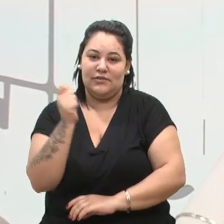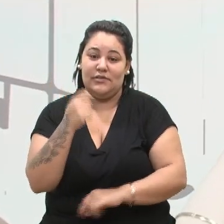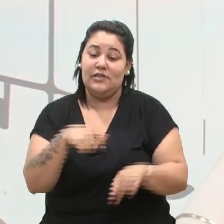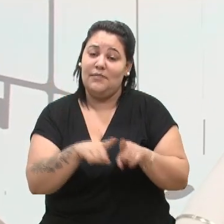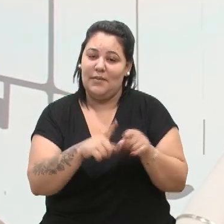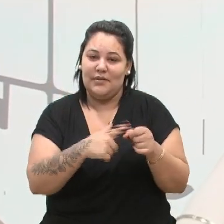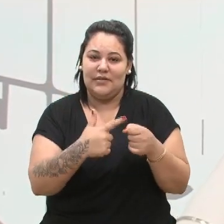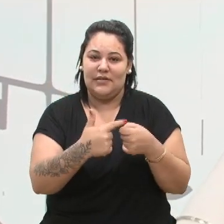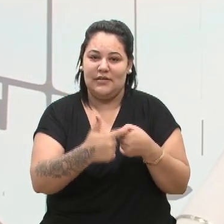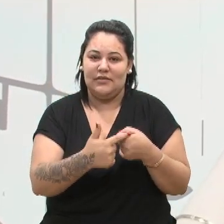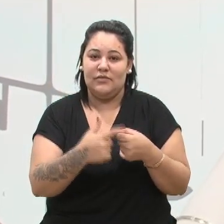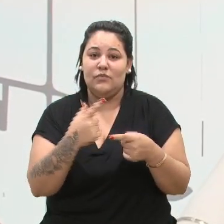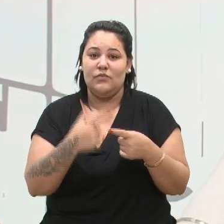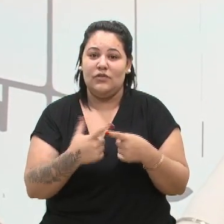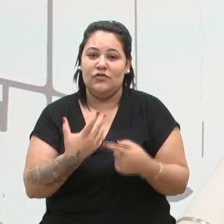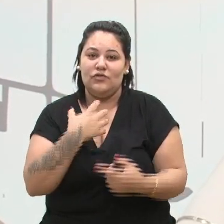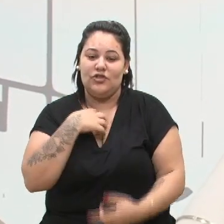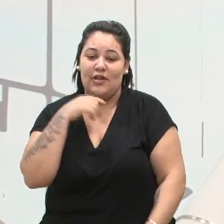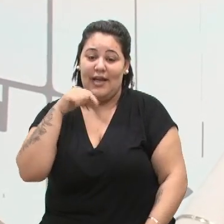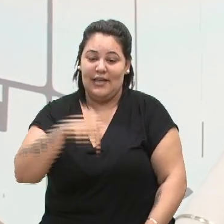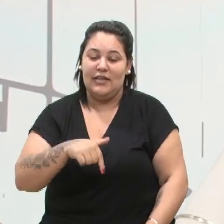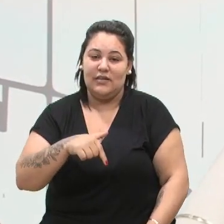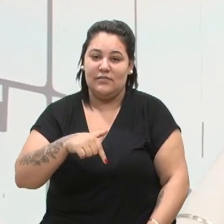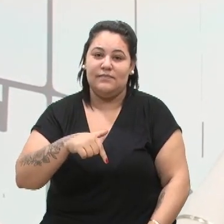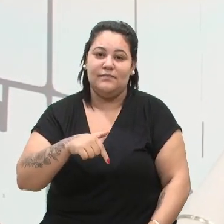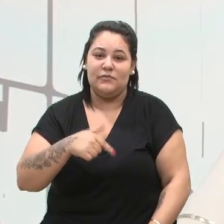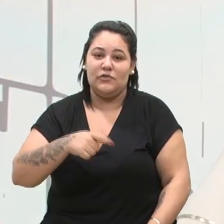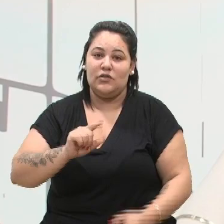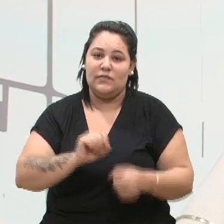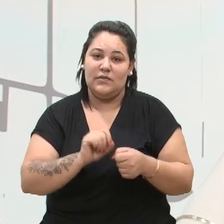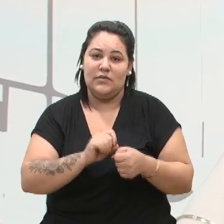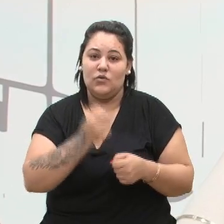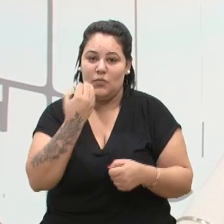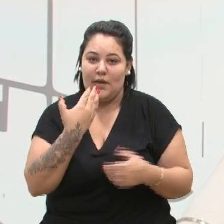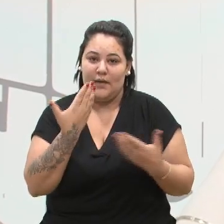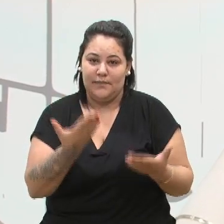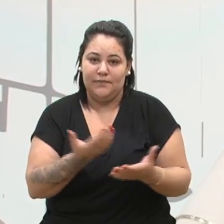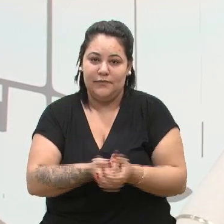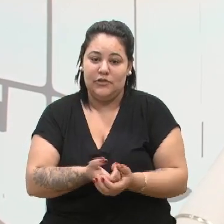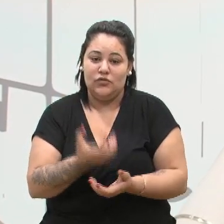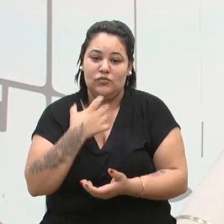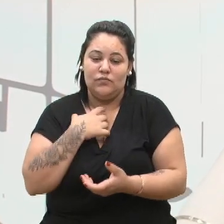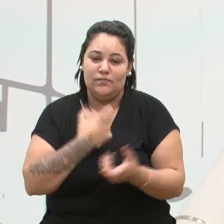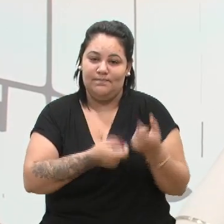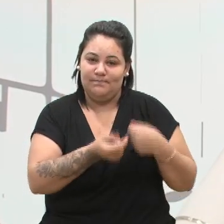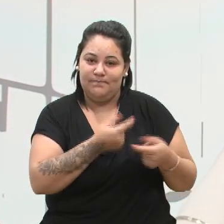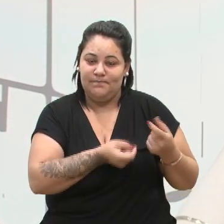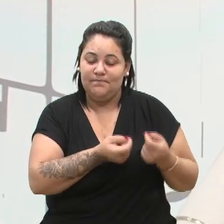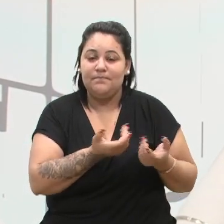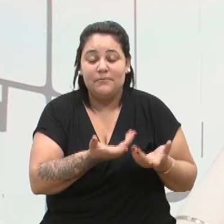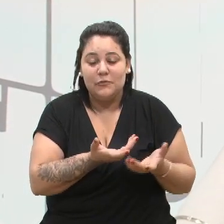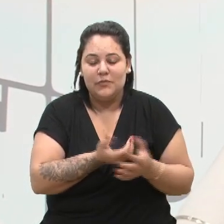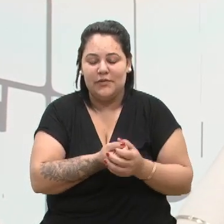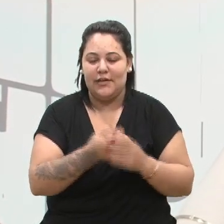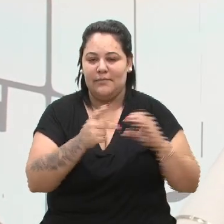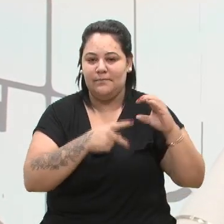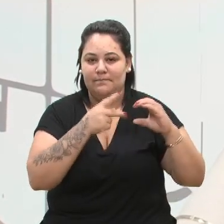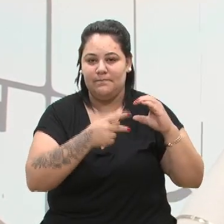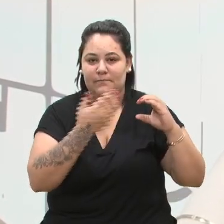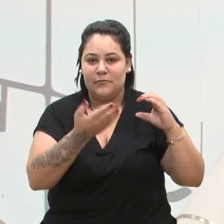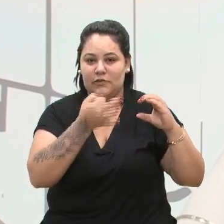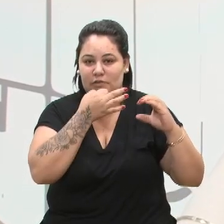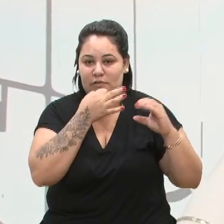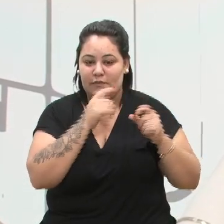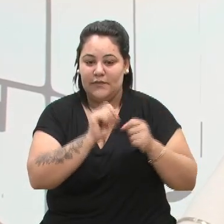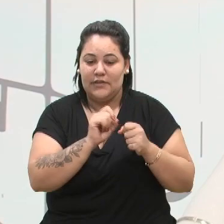cidade porque de certa forma aqui a gente produz bem e de uma maneira Econômica né a câmara de vereadores de Caxias do Sul pra gente fazer